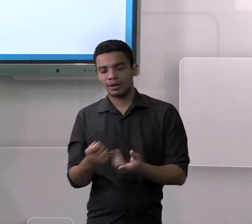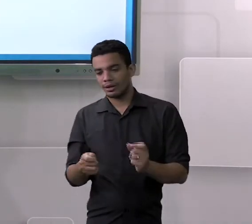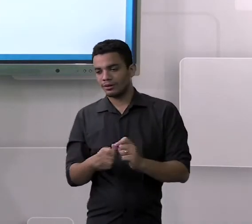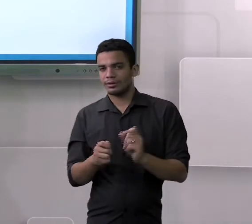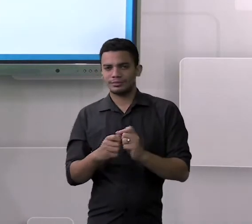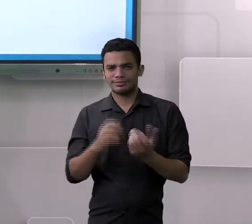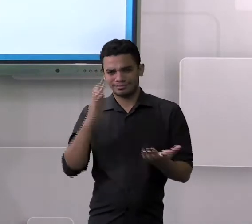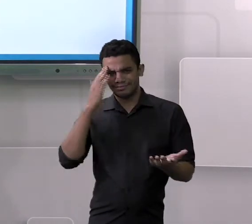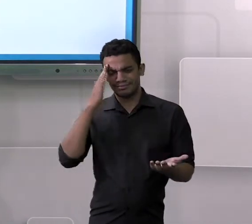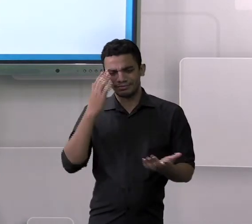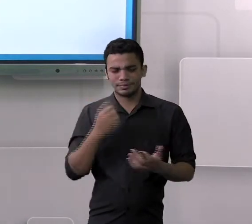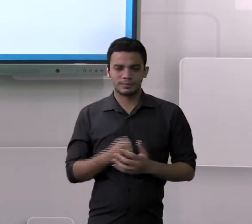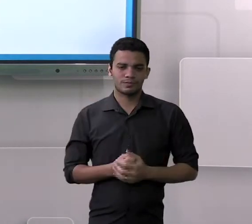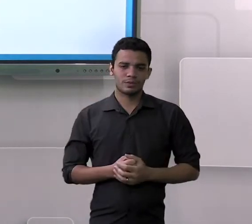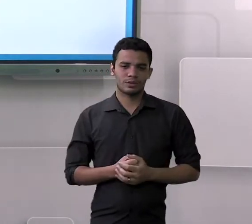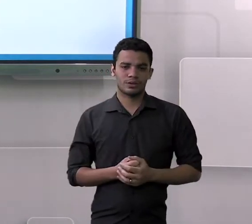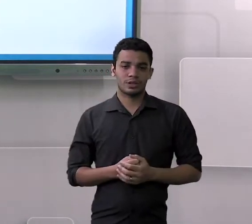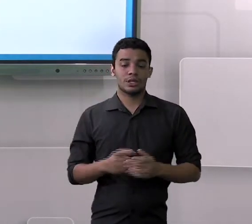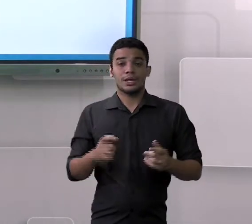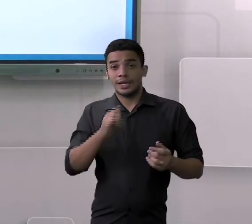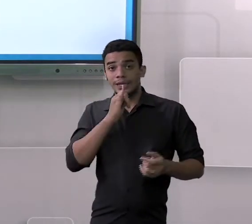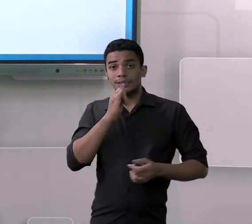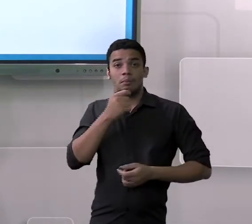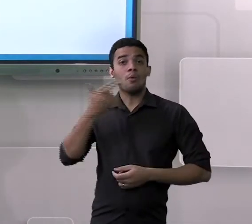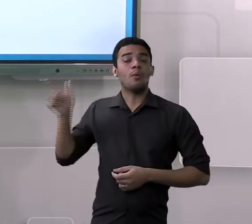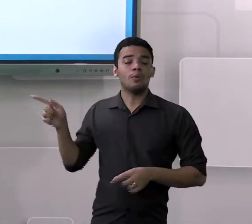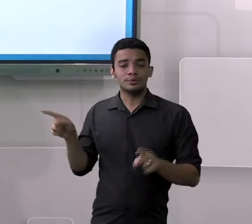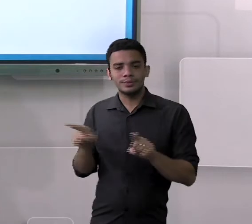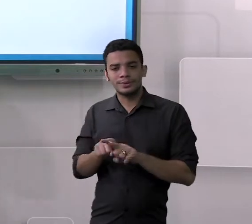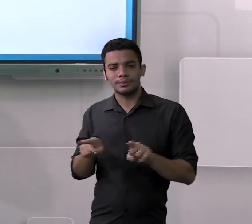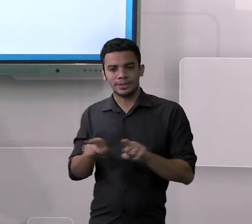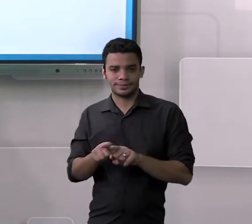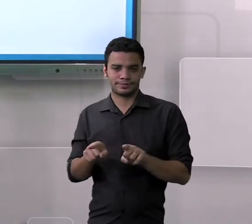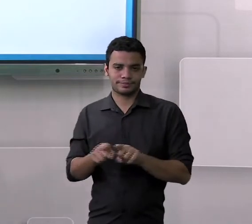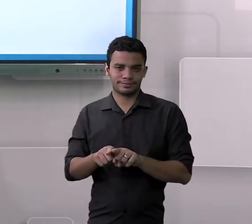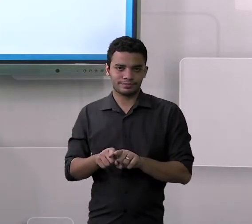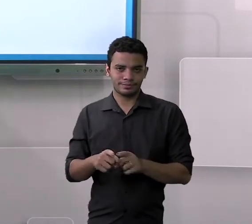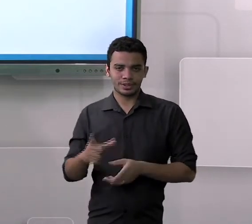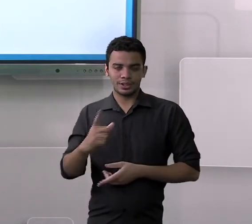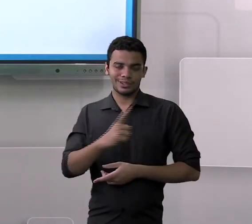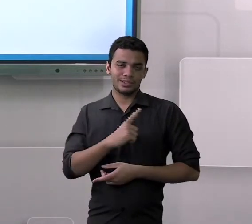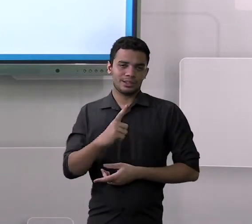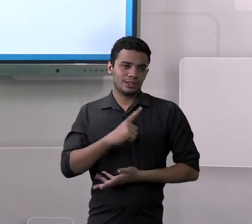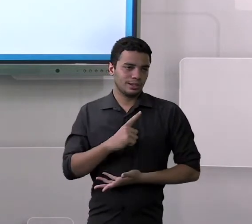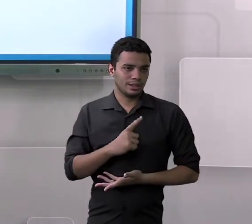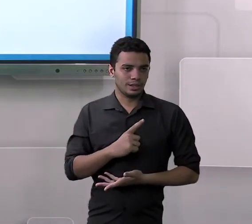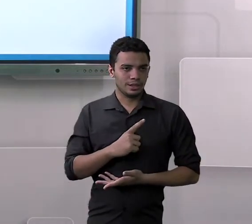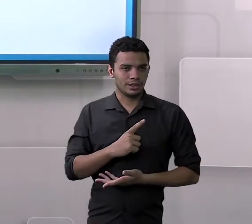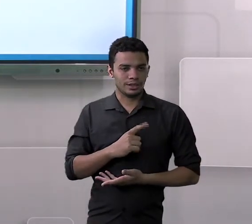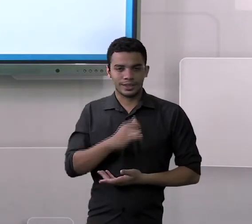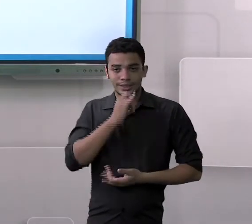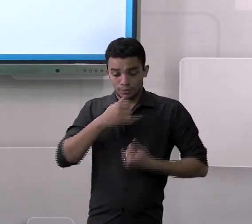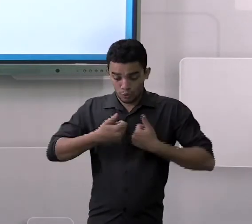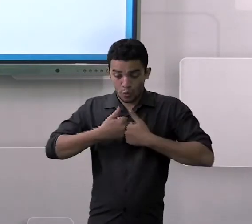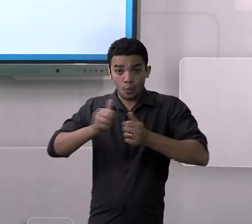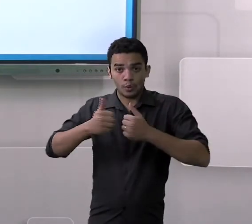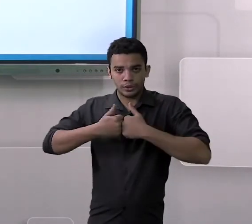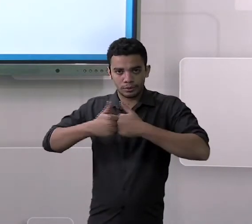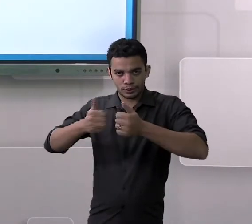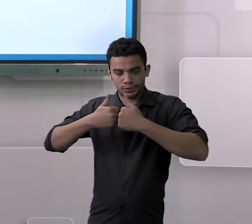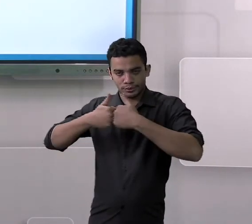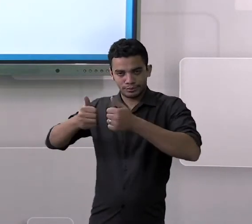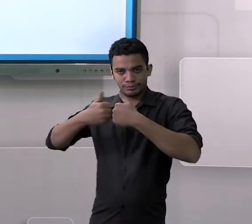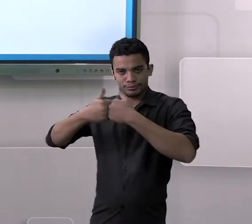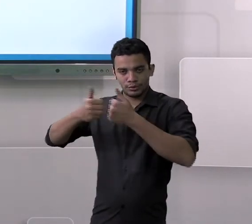Faixas ou cartazes na rua, no ônibus. Aqui também vocês